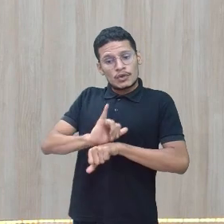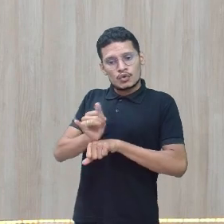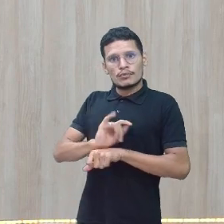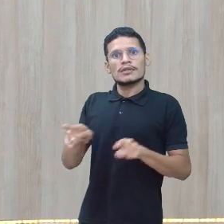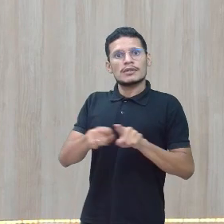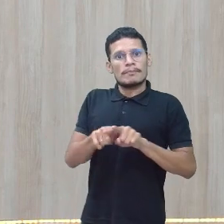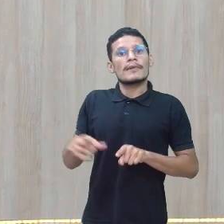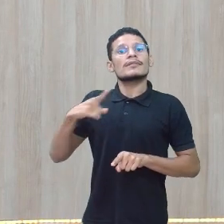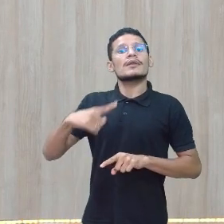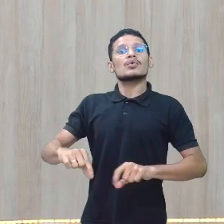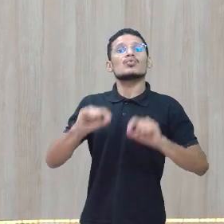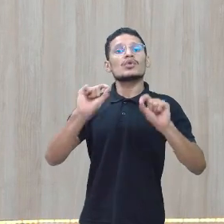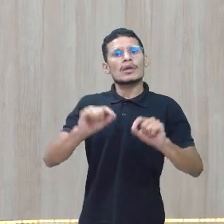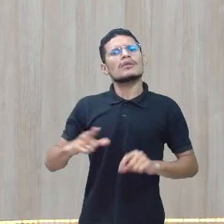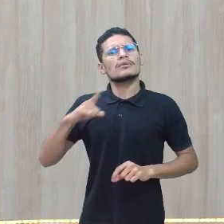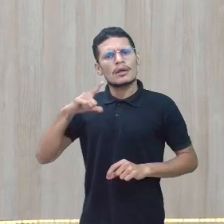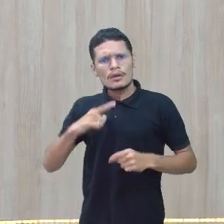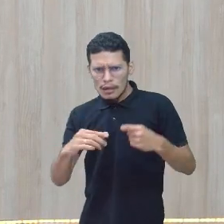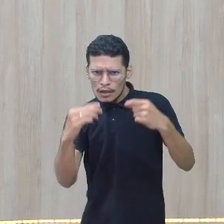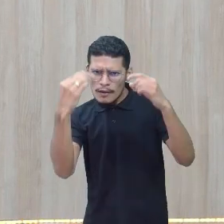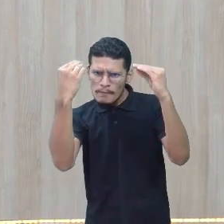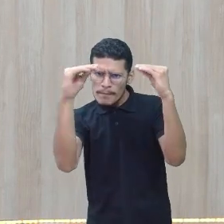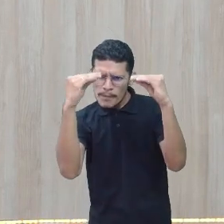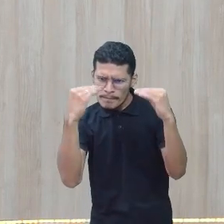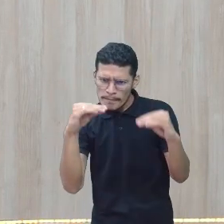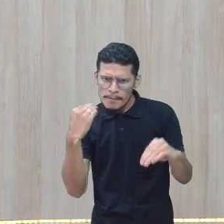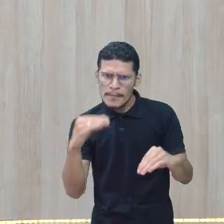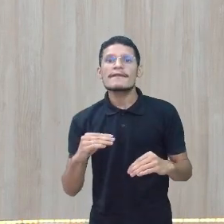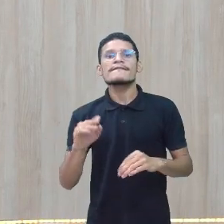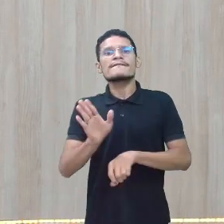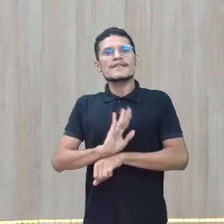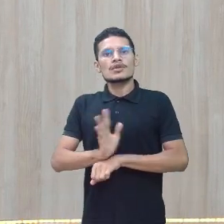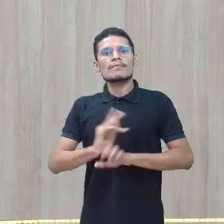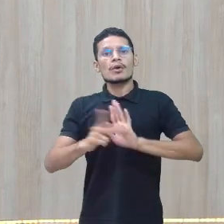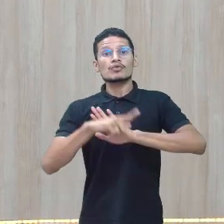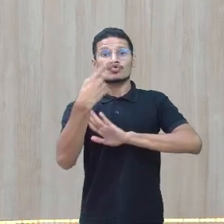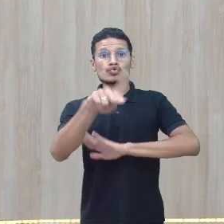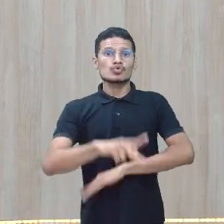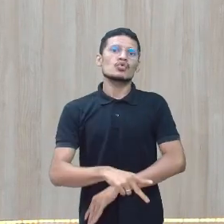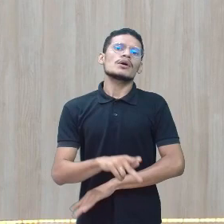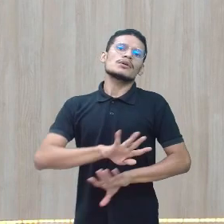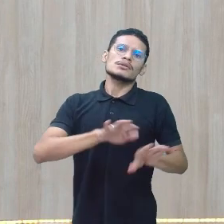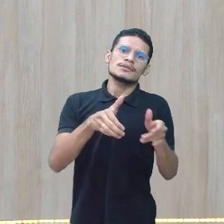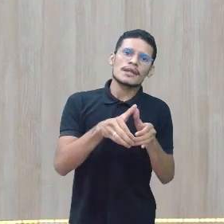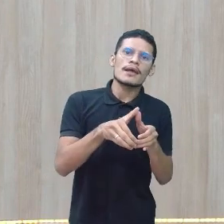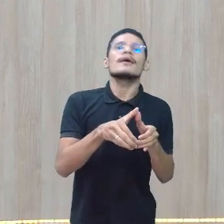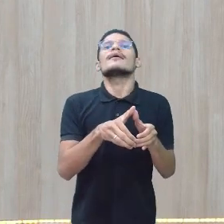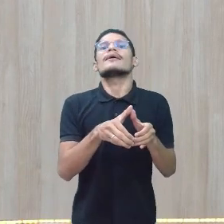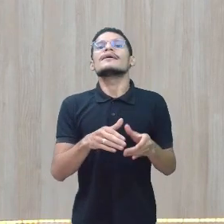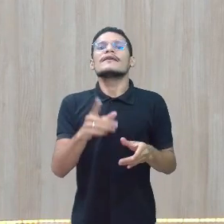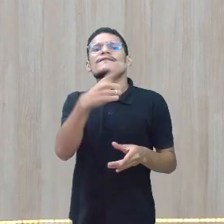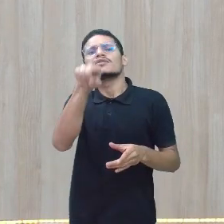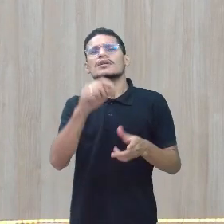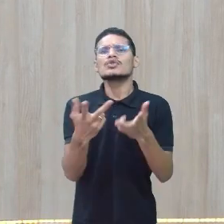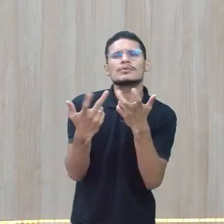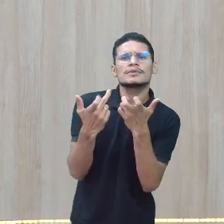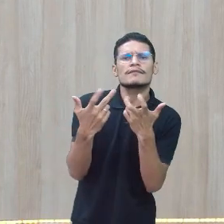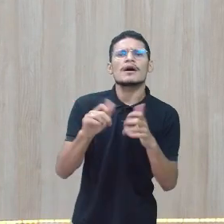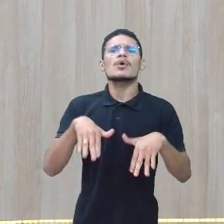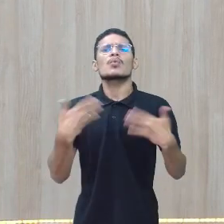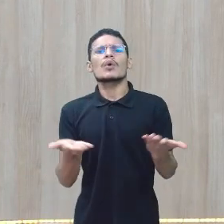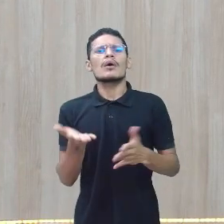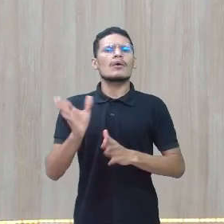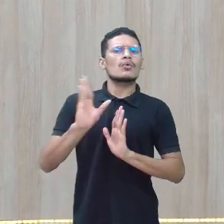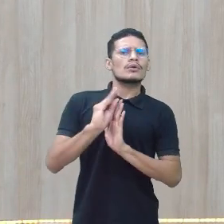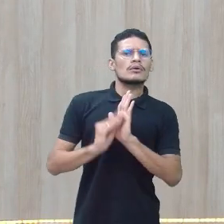também vai ter uma playlist da sua turma, da sua série. Então, você pode observar lá quais são os conteúdos de